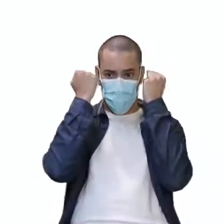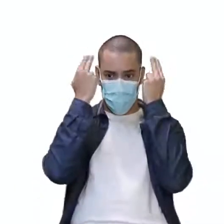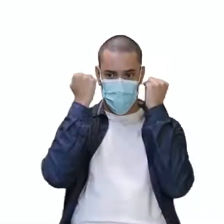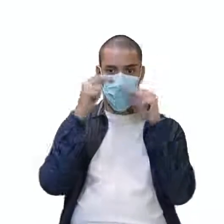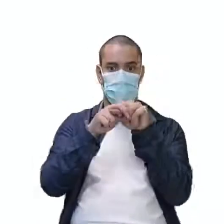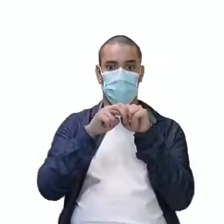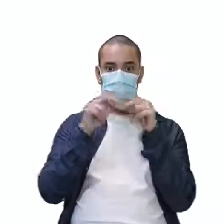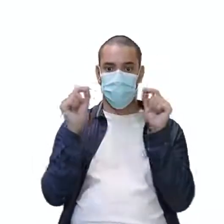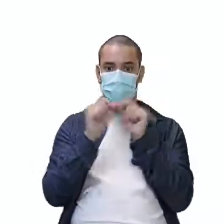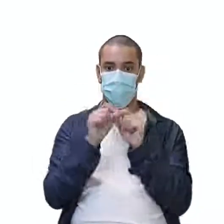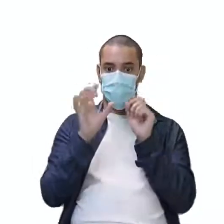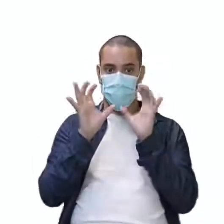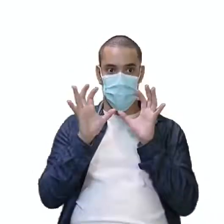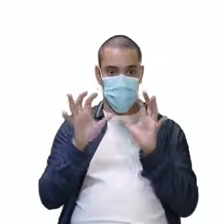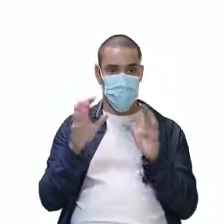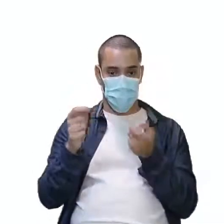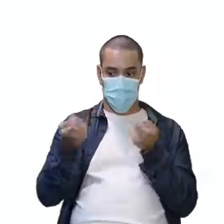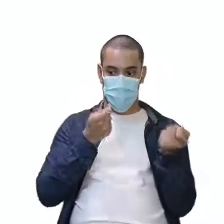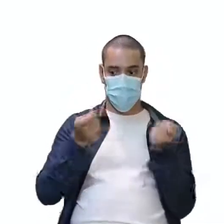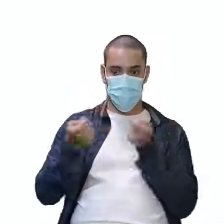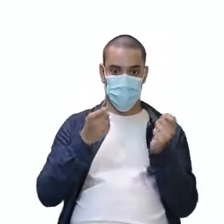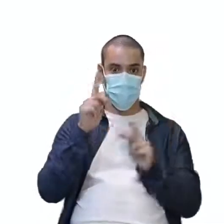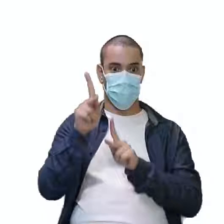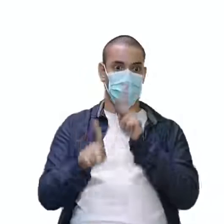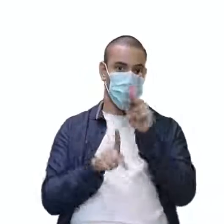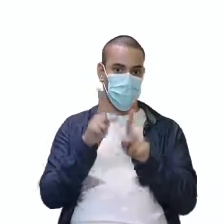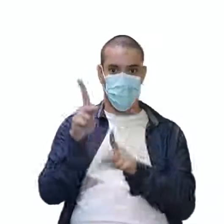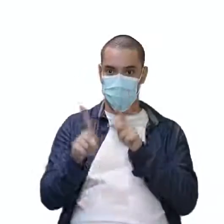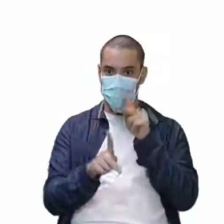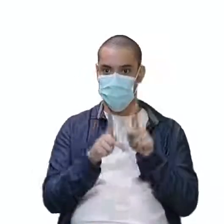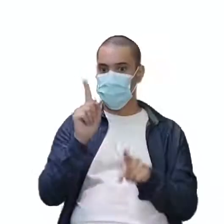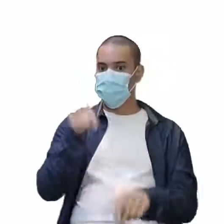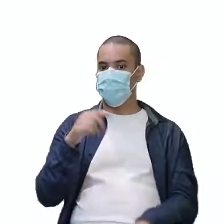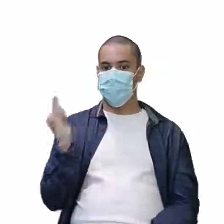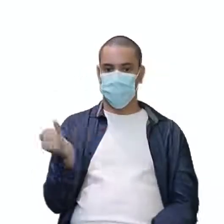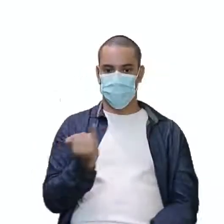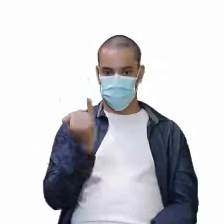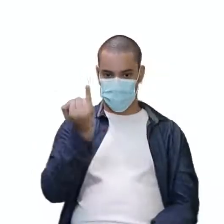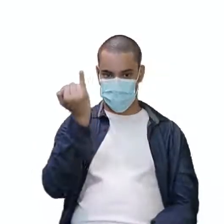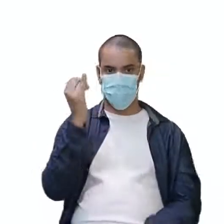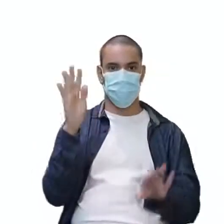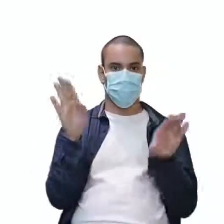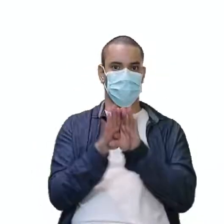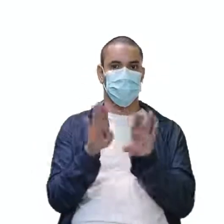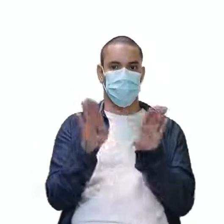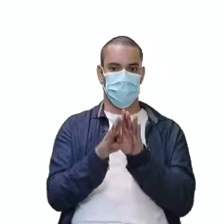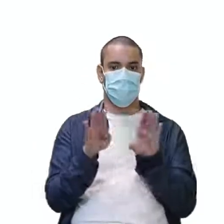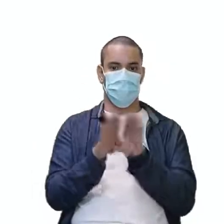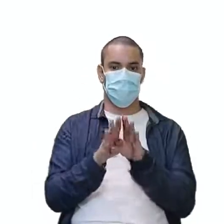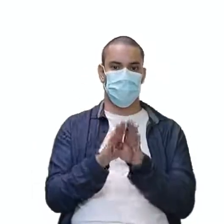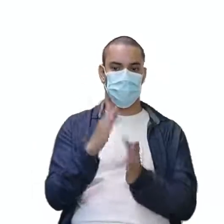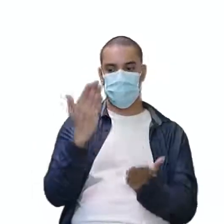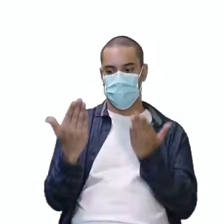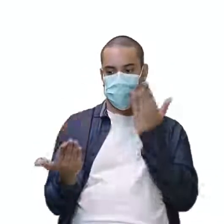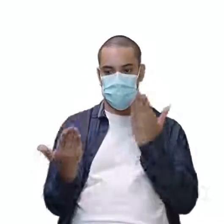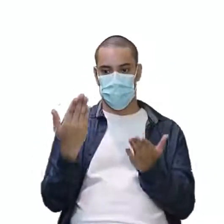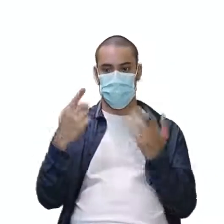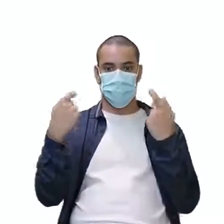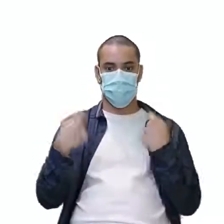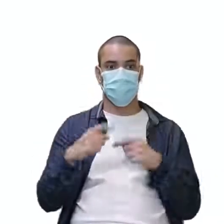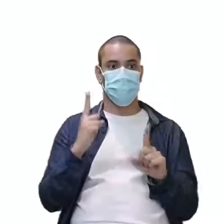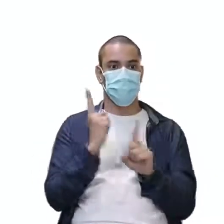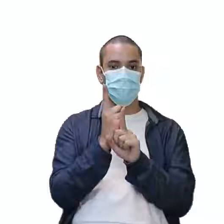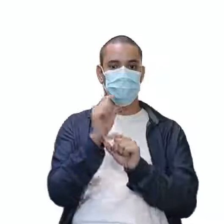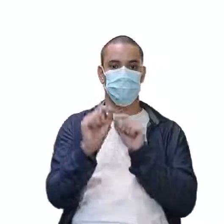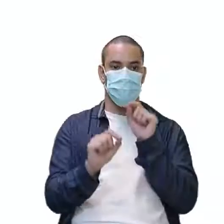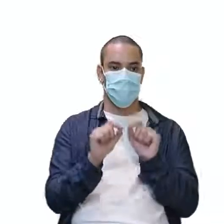para manter esse controle populacional, que é muito importante também, tá, para esse equilíbrio, você vai